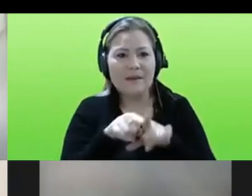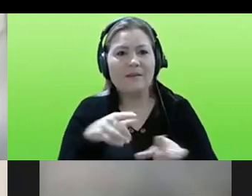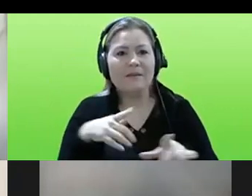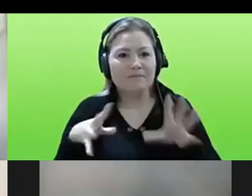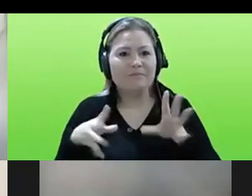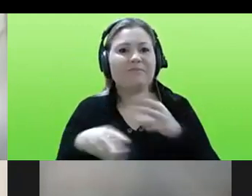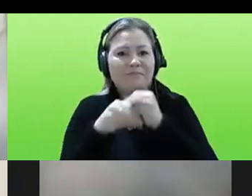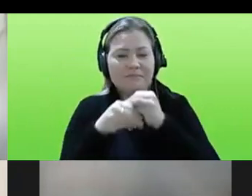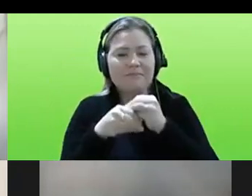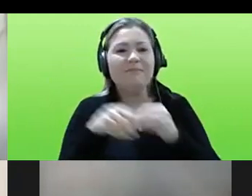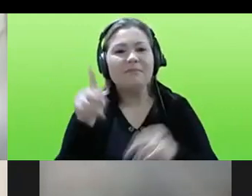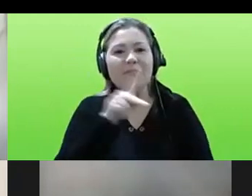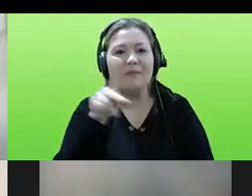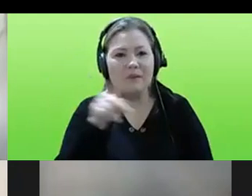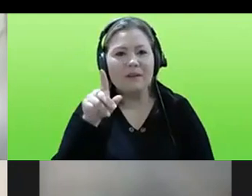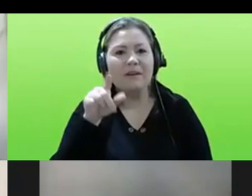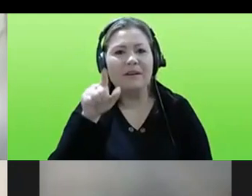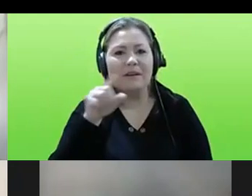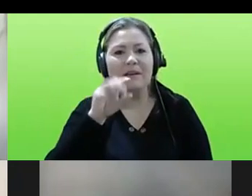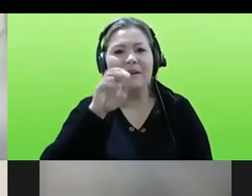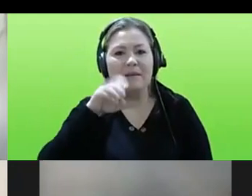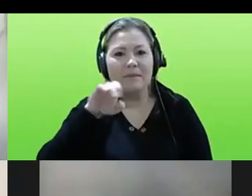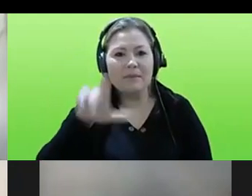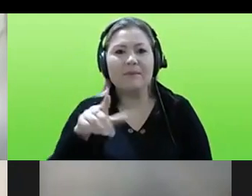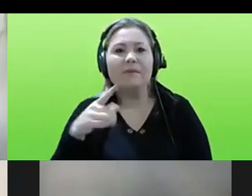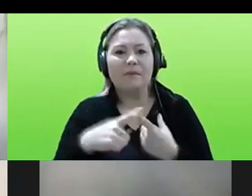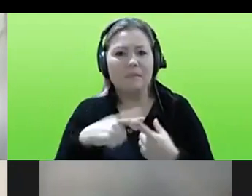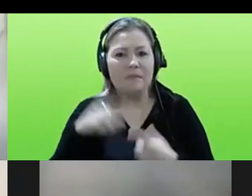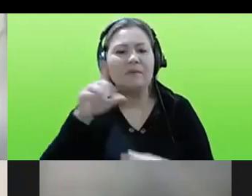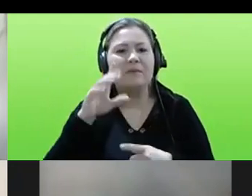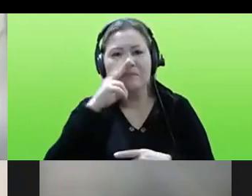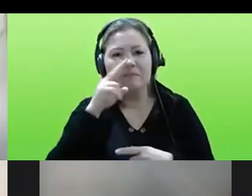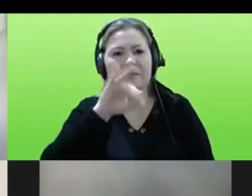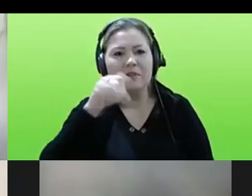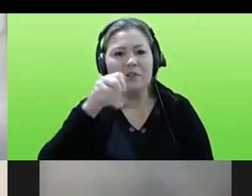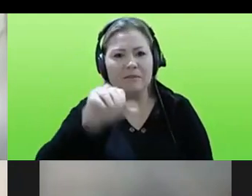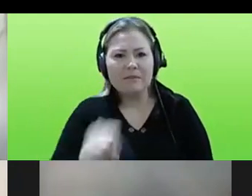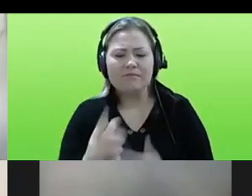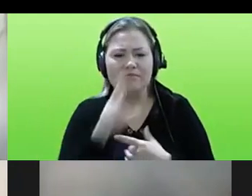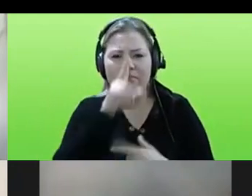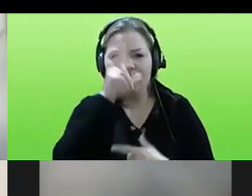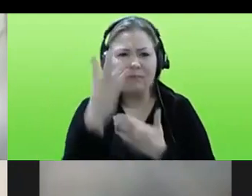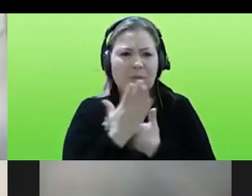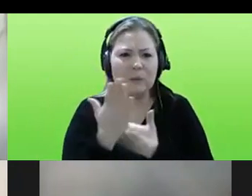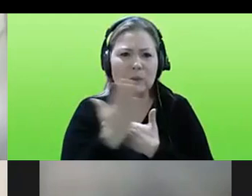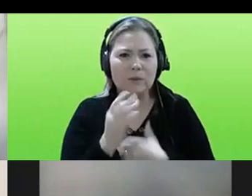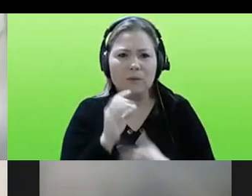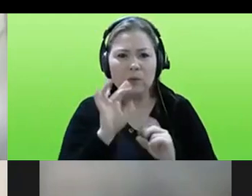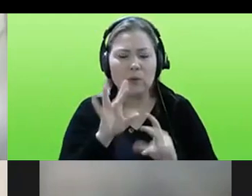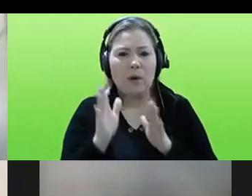do professor Sobotka. O James fez uma grande contribuição, não somente com a